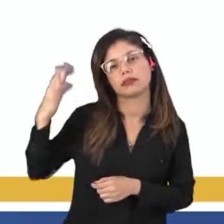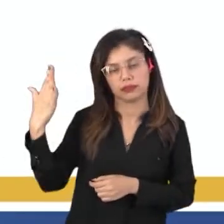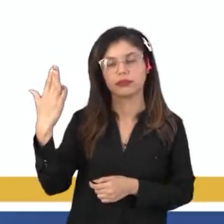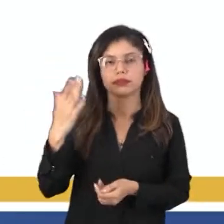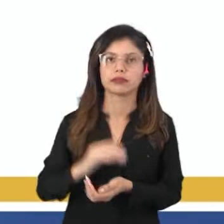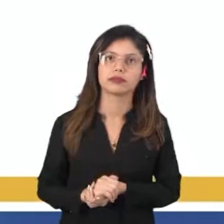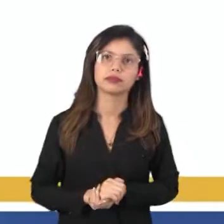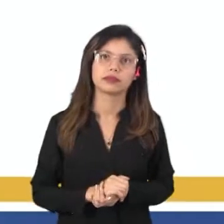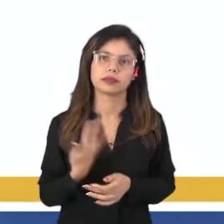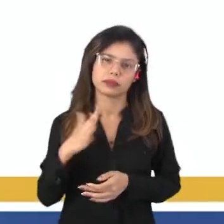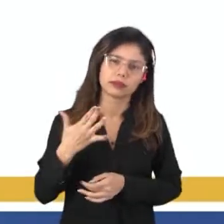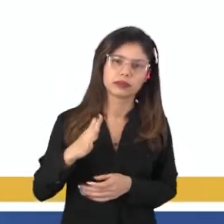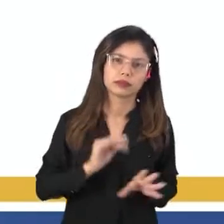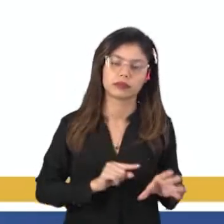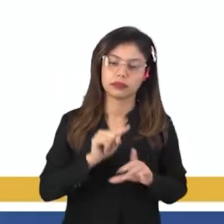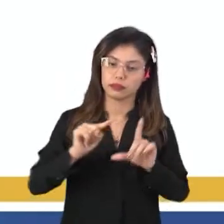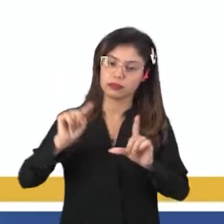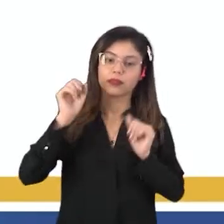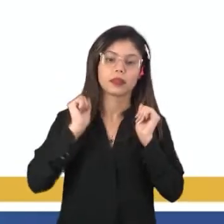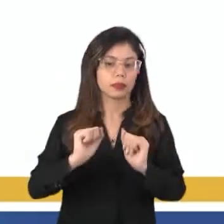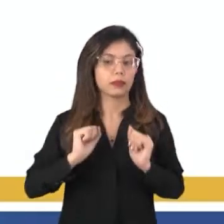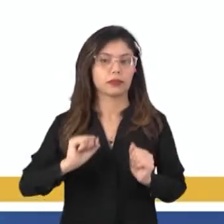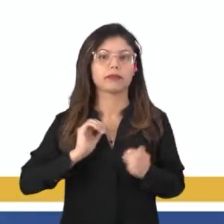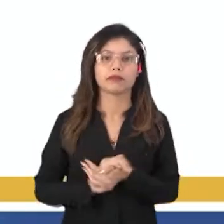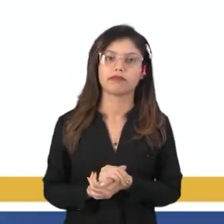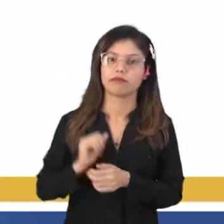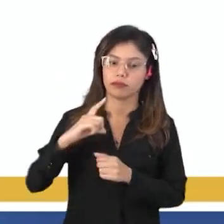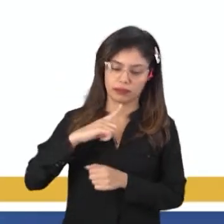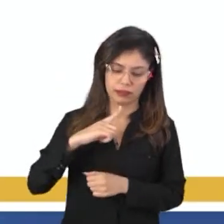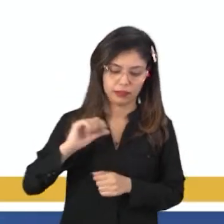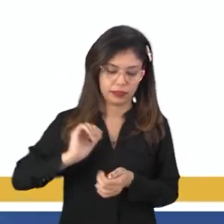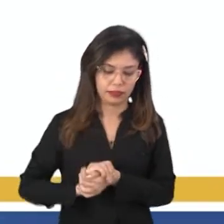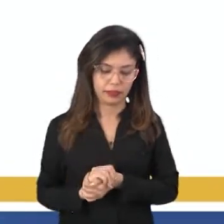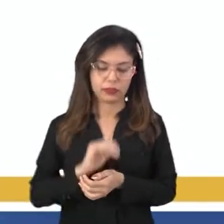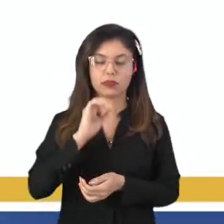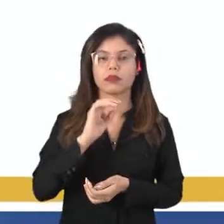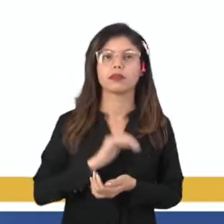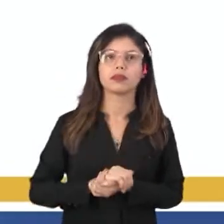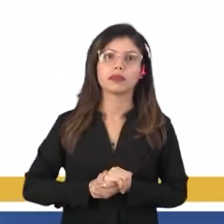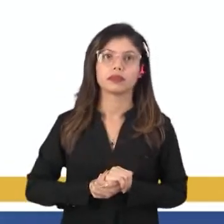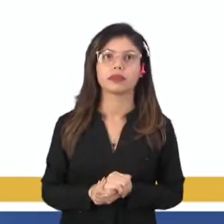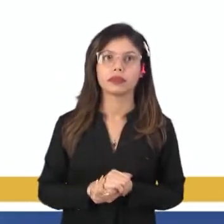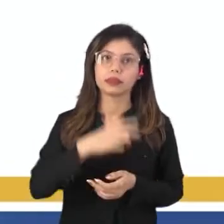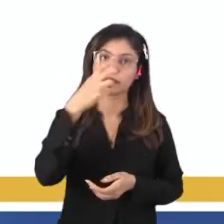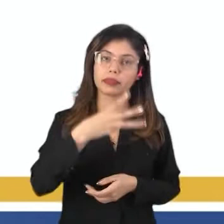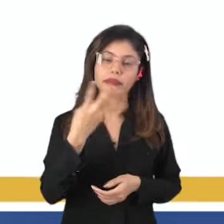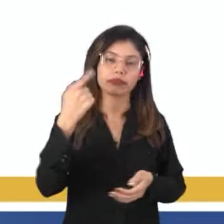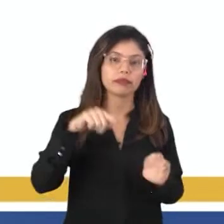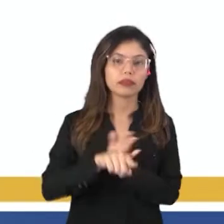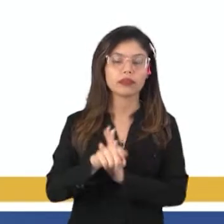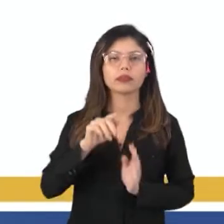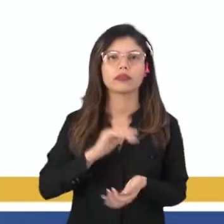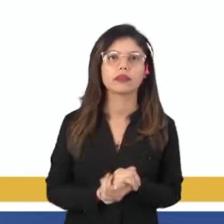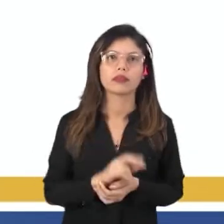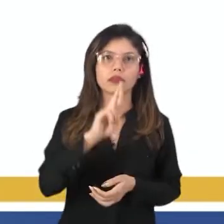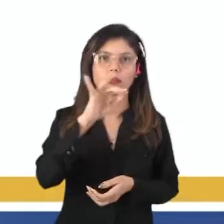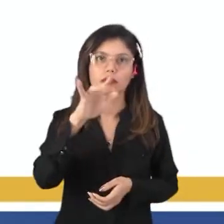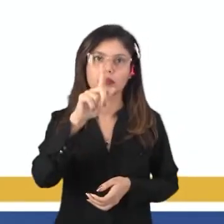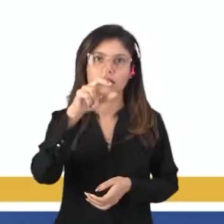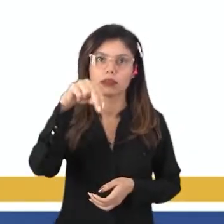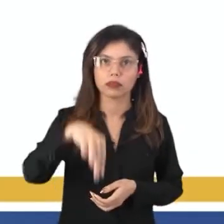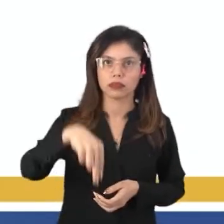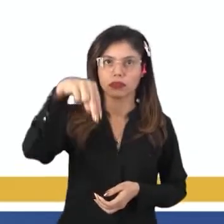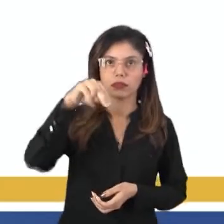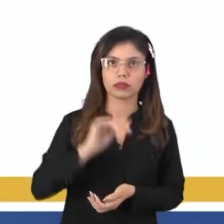for uma escala mais ou menos elevada, pode ser que acabe gerando um tsunami. E a terceira questão pergunta aí: o Rio Grande